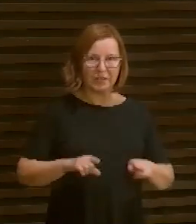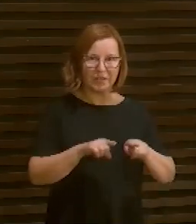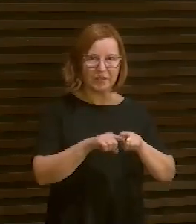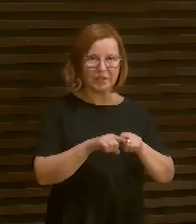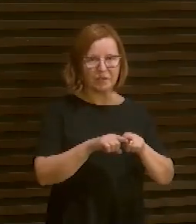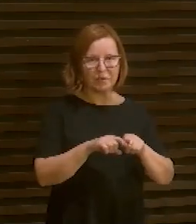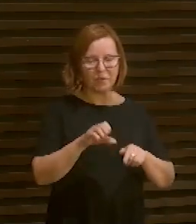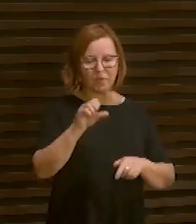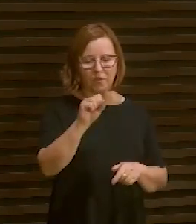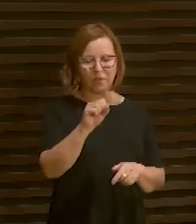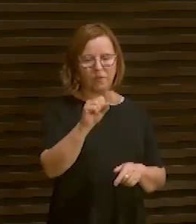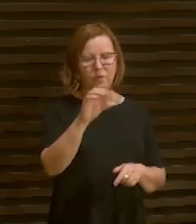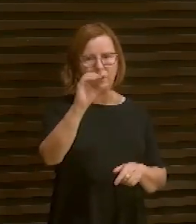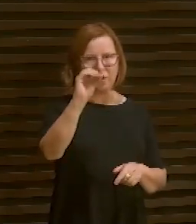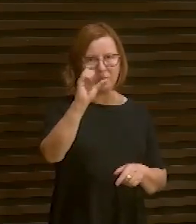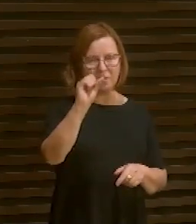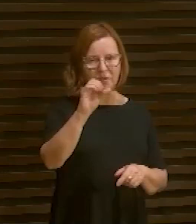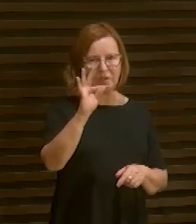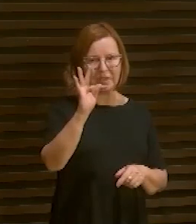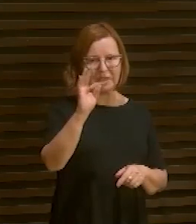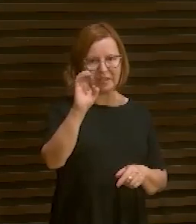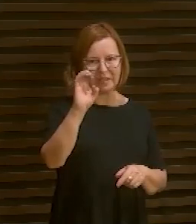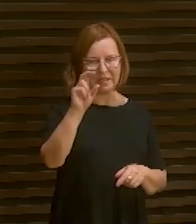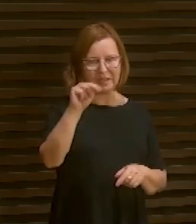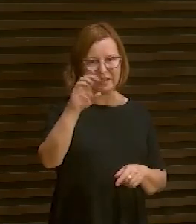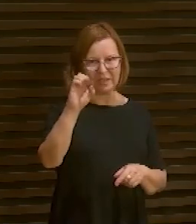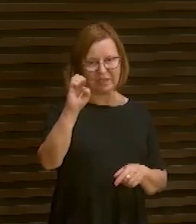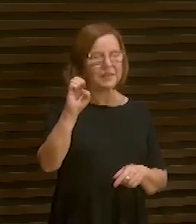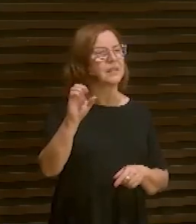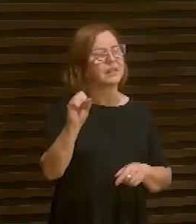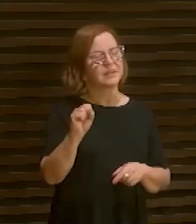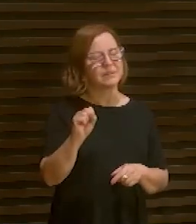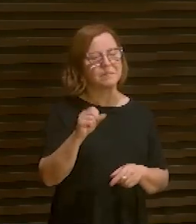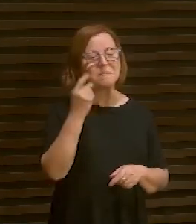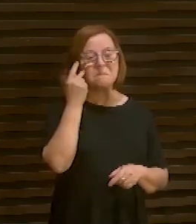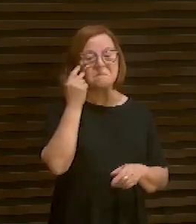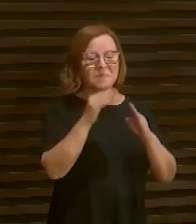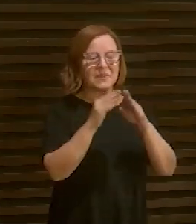irmão Sóstenes, à igreja de Deus que está em Corinto,